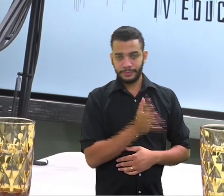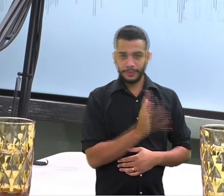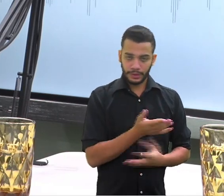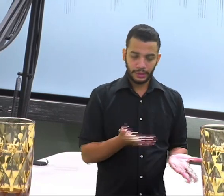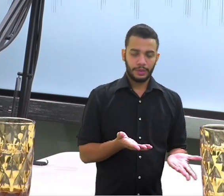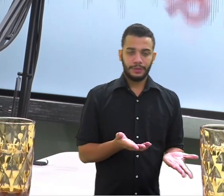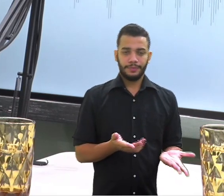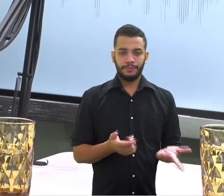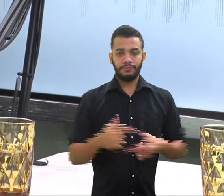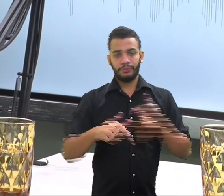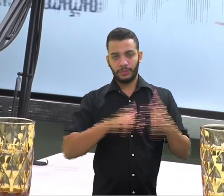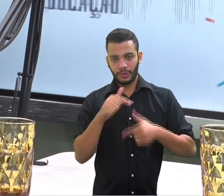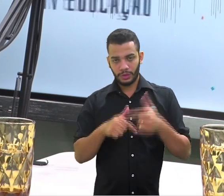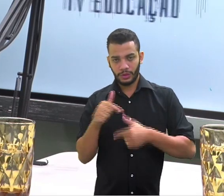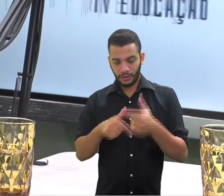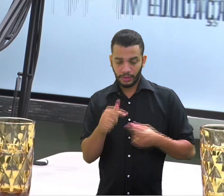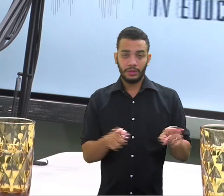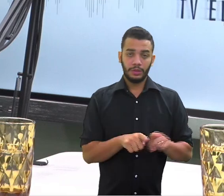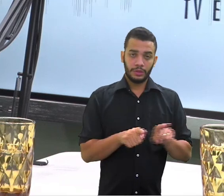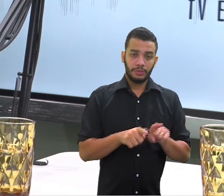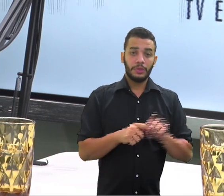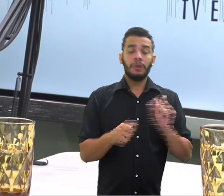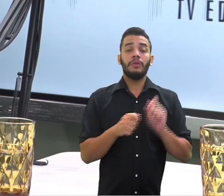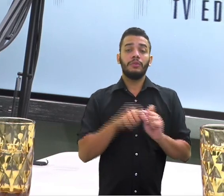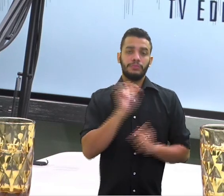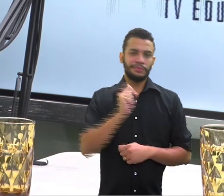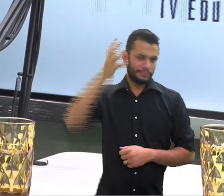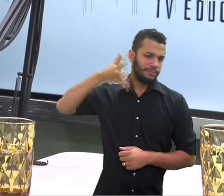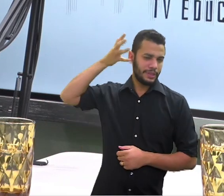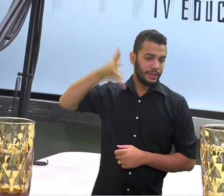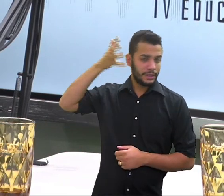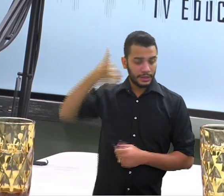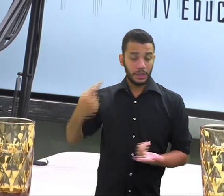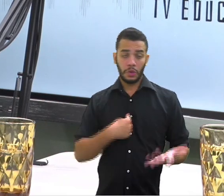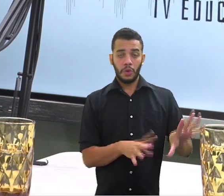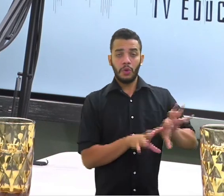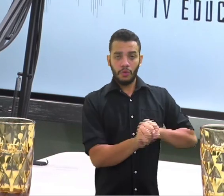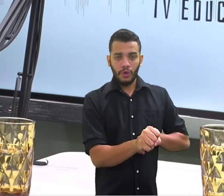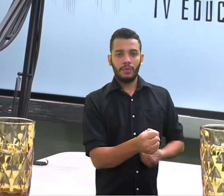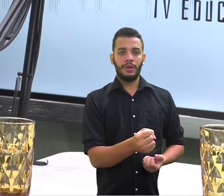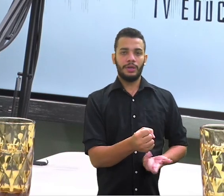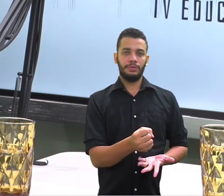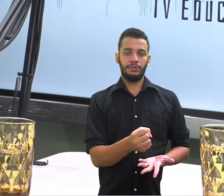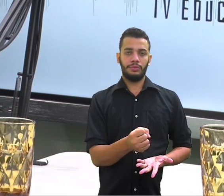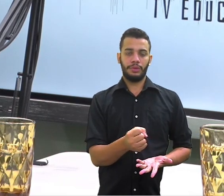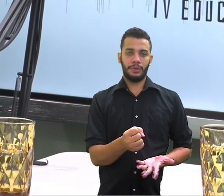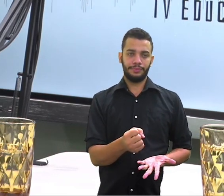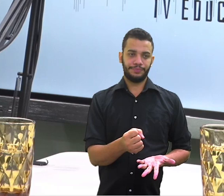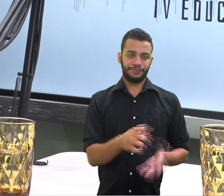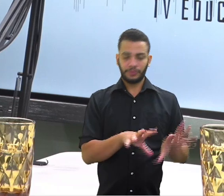palestras. Sou formado em Direito, Letras e Pedagogia. Tenho algumas pós também na área, exatamente para